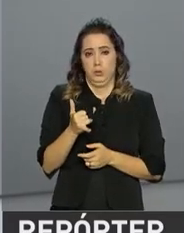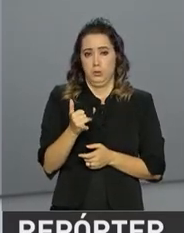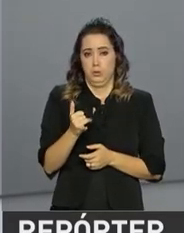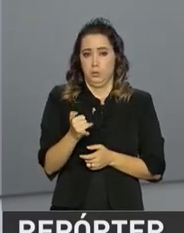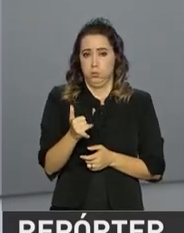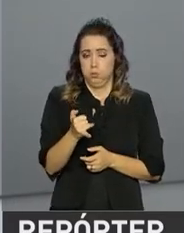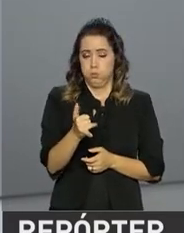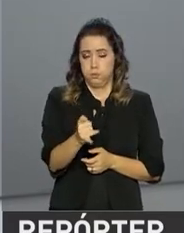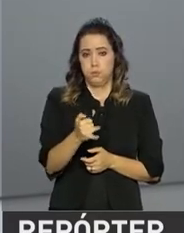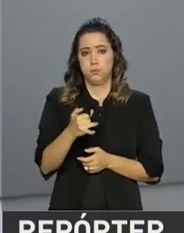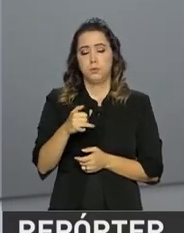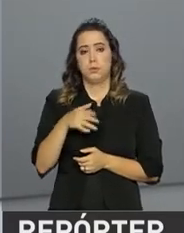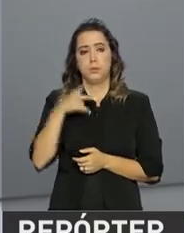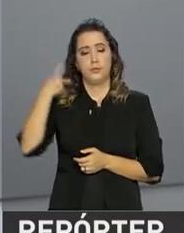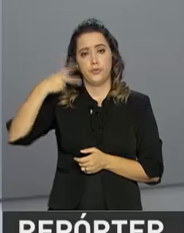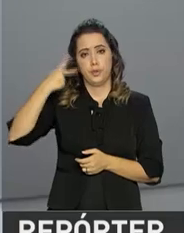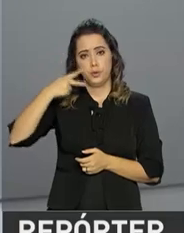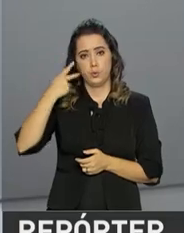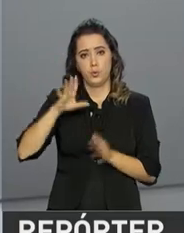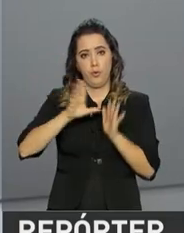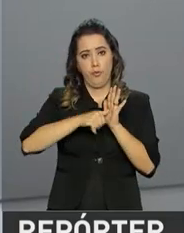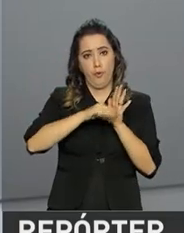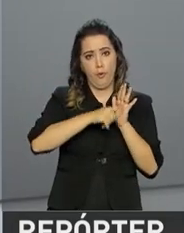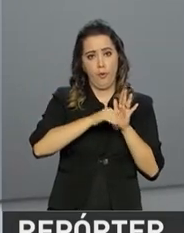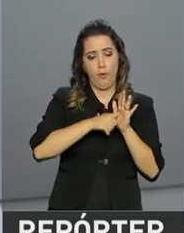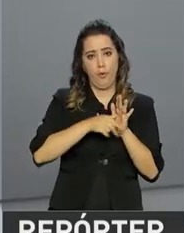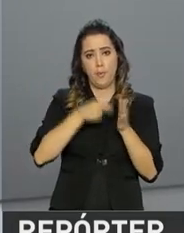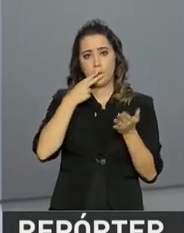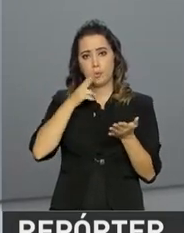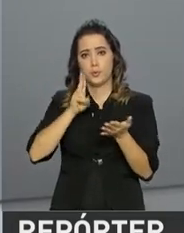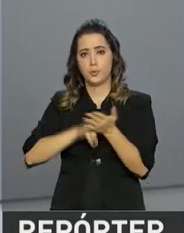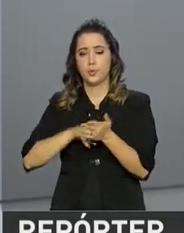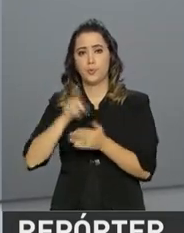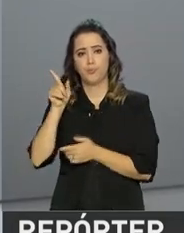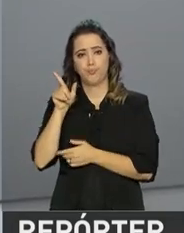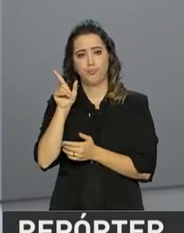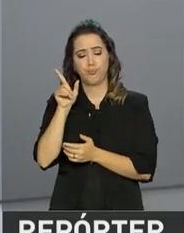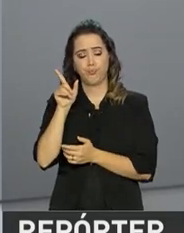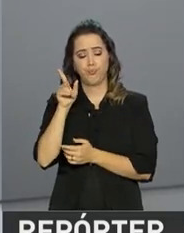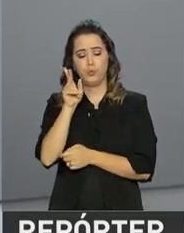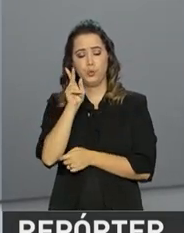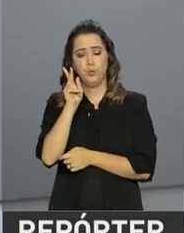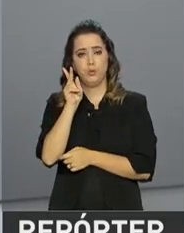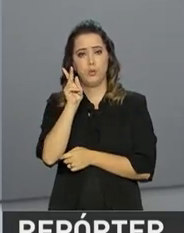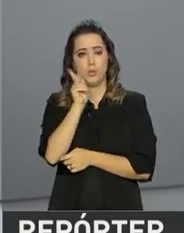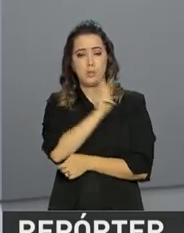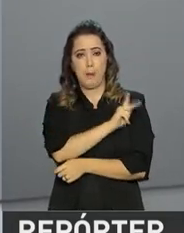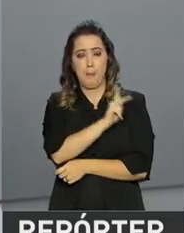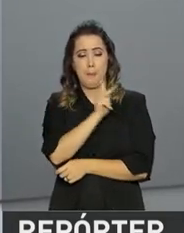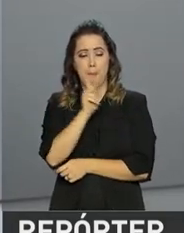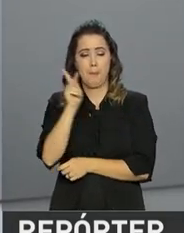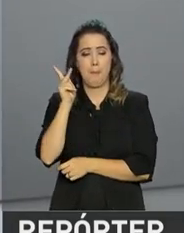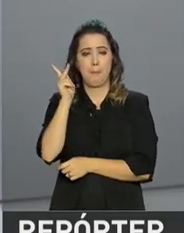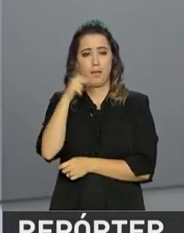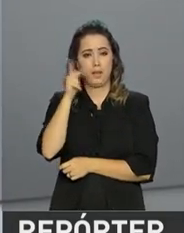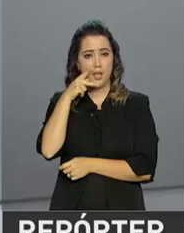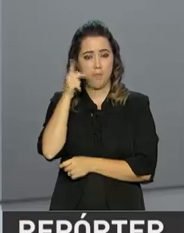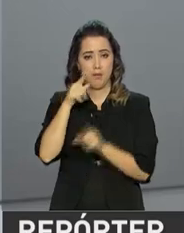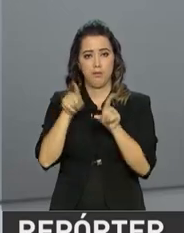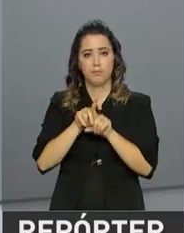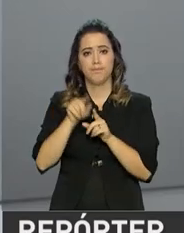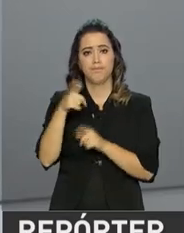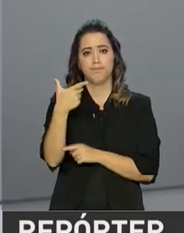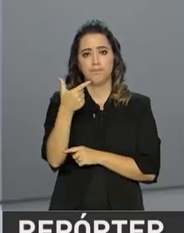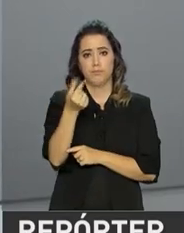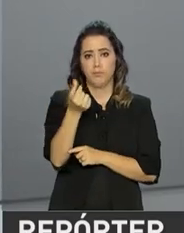Franco foi roubada na sede dos Correios, na Paraíba. De acordo com o ministro, a munição foi roubada em 2006 e a Polícia Federal